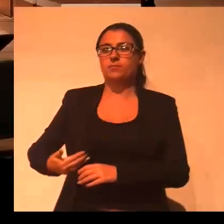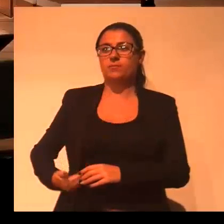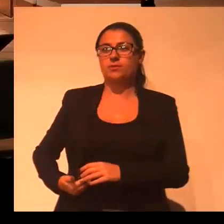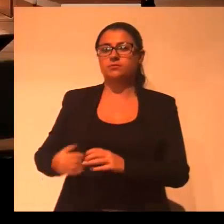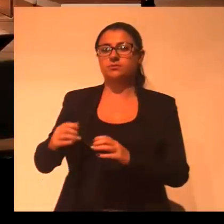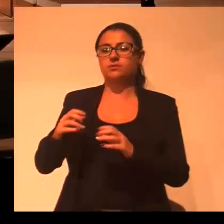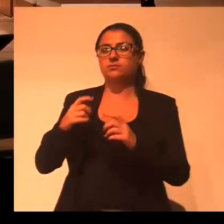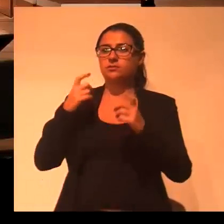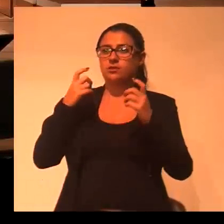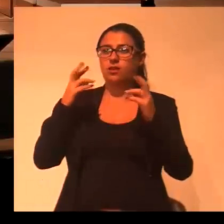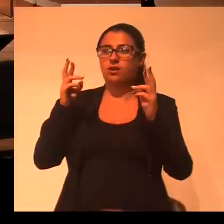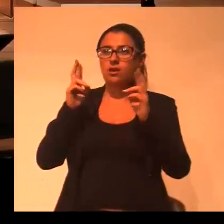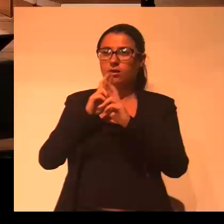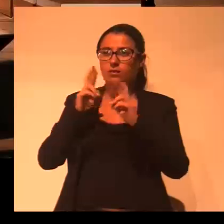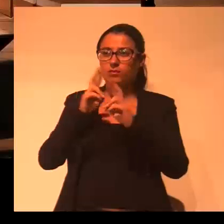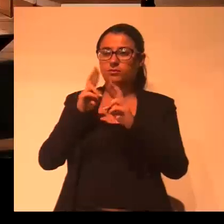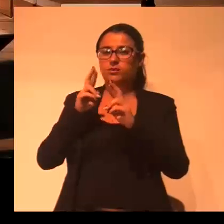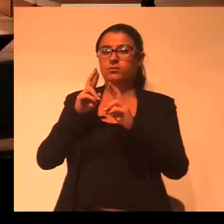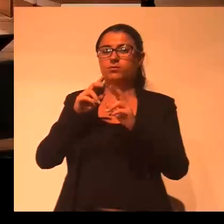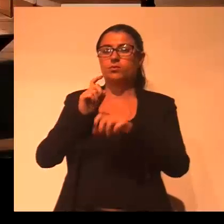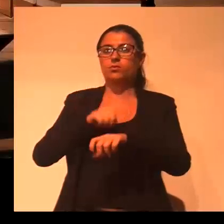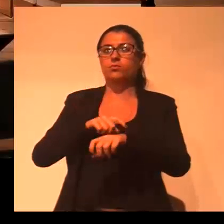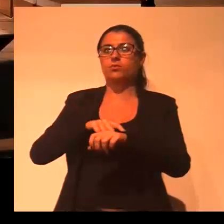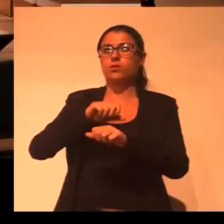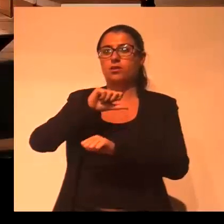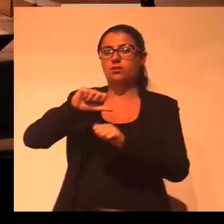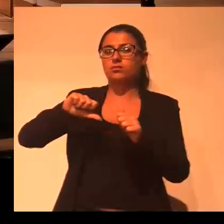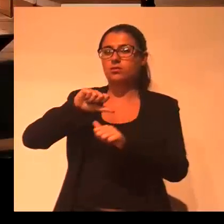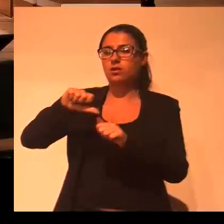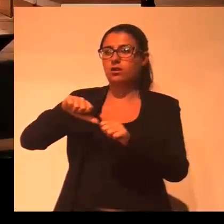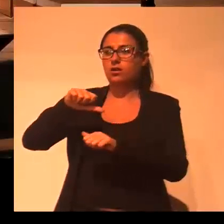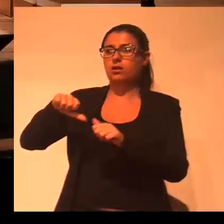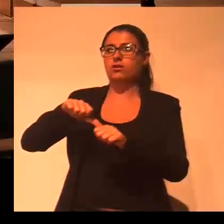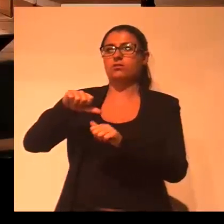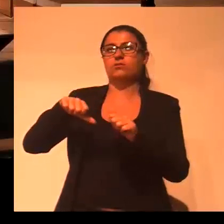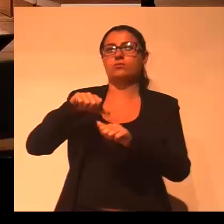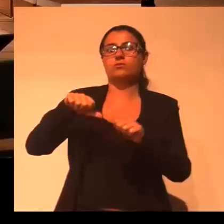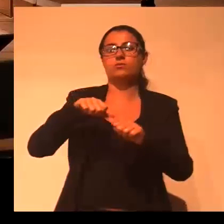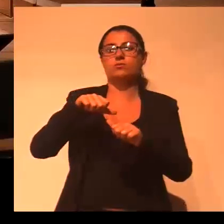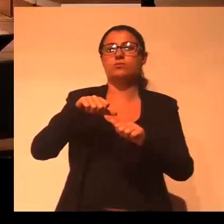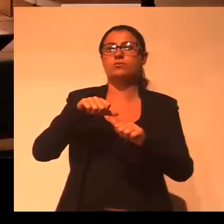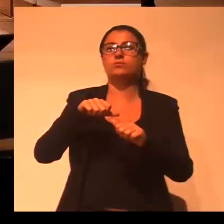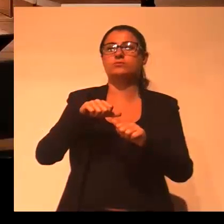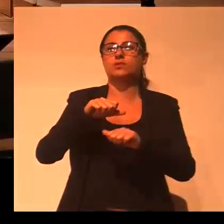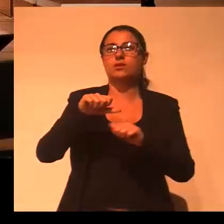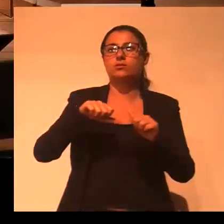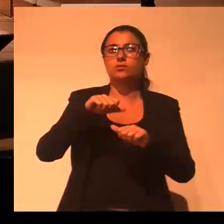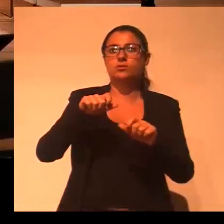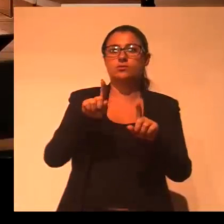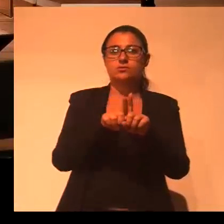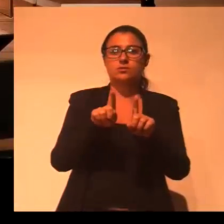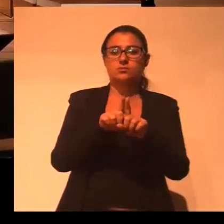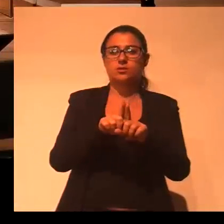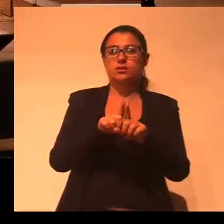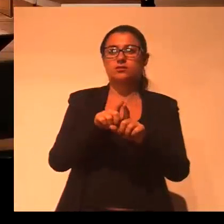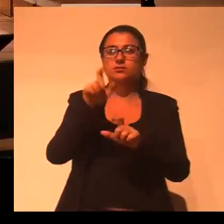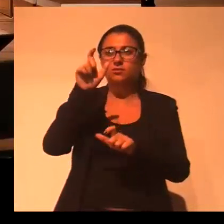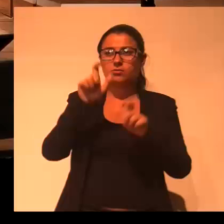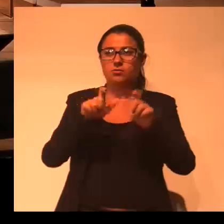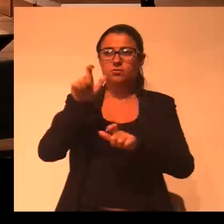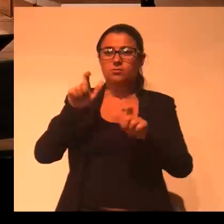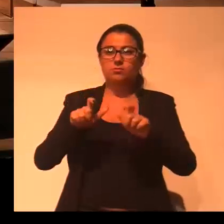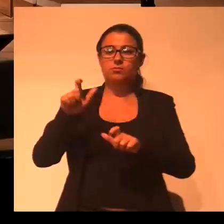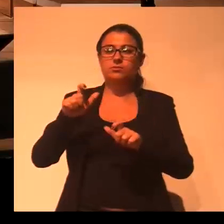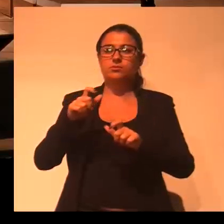que alterou os horários das oitivas de sexta-feira, alterou as pessoas que serão ouvidas,